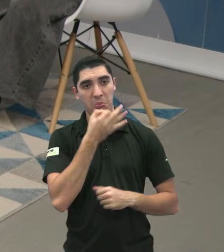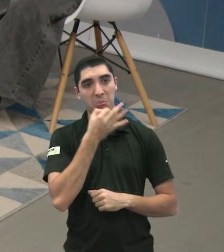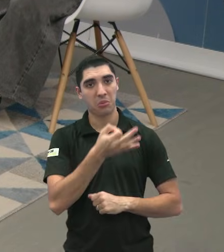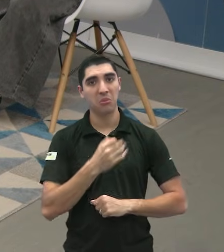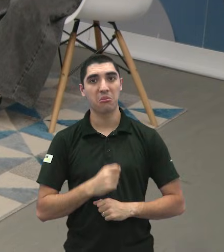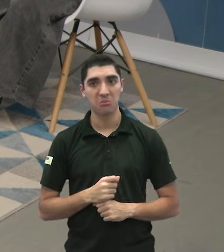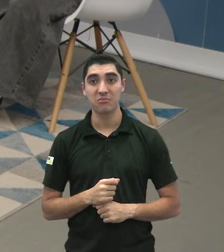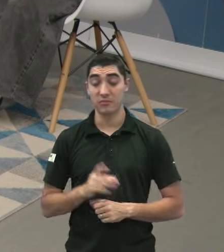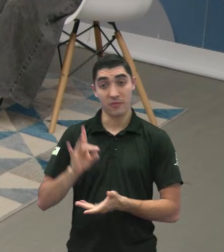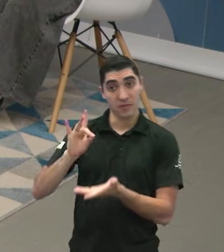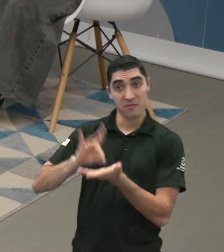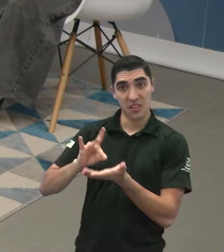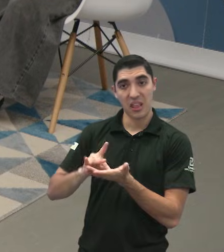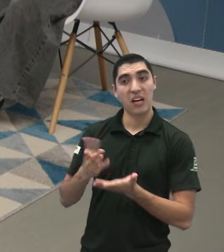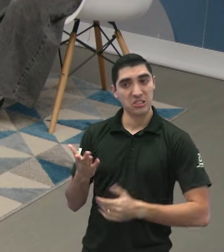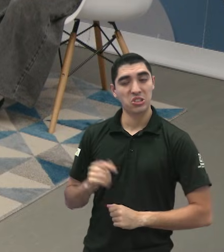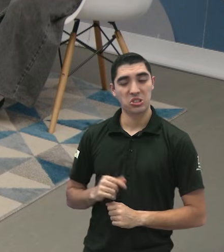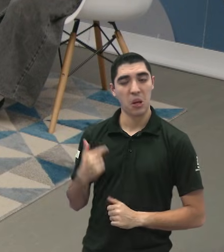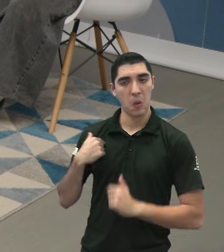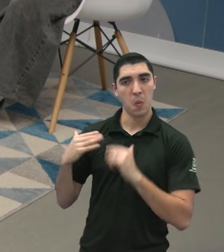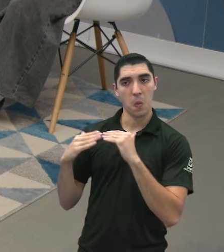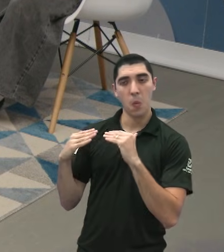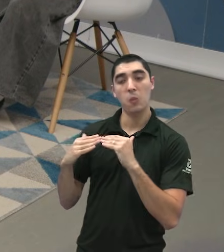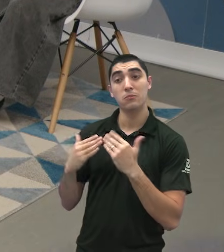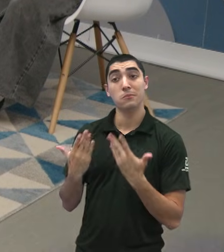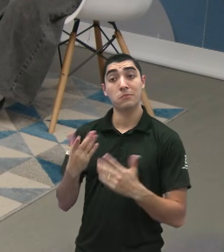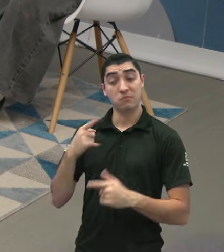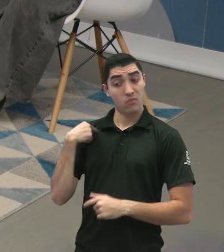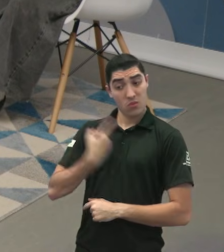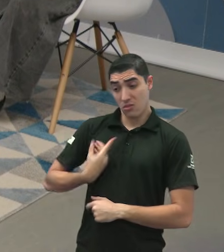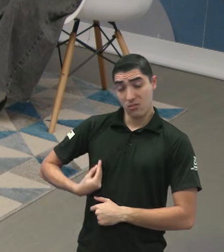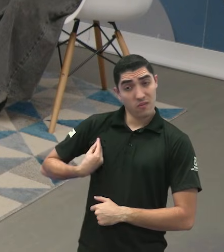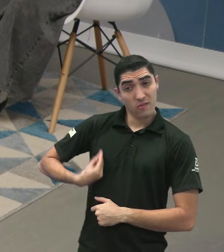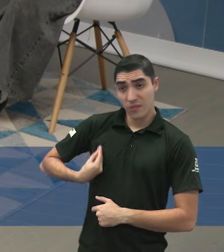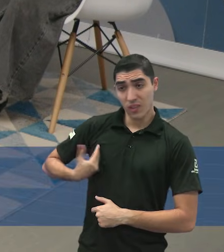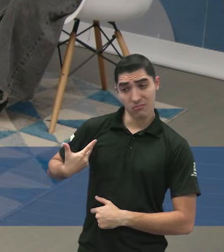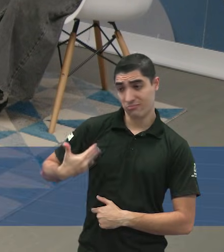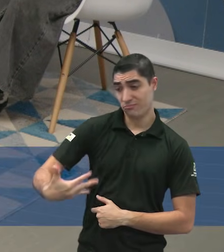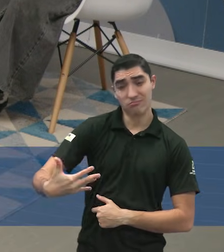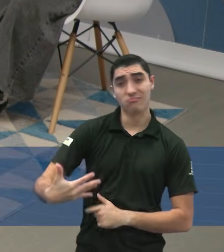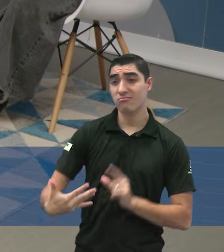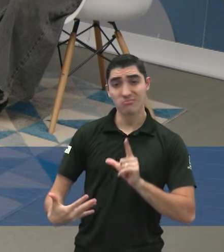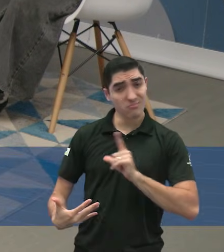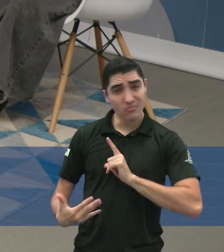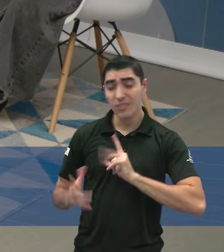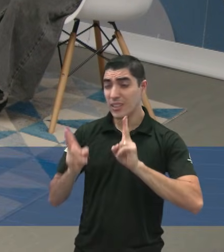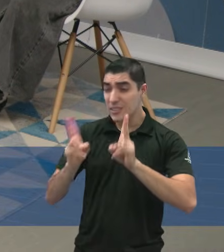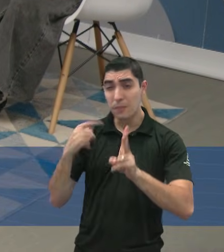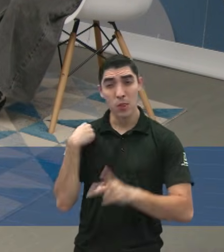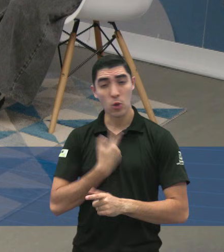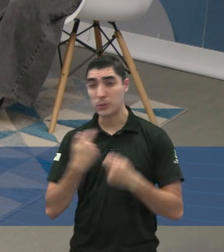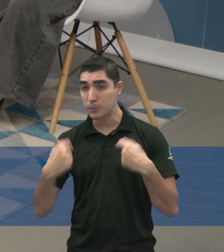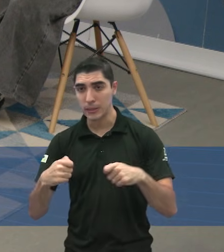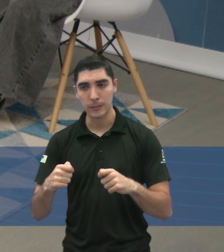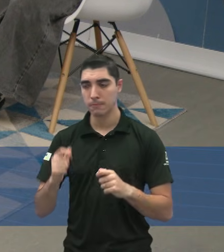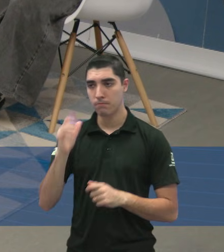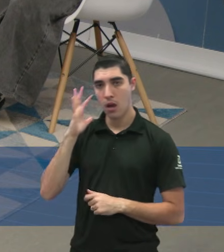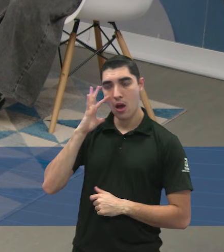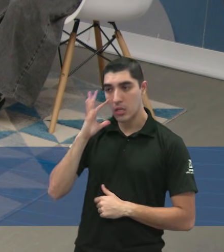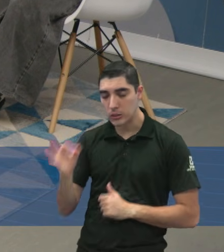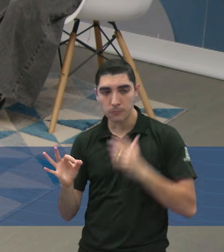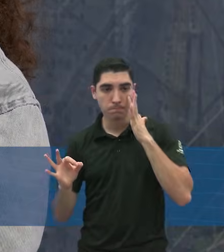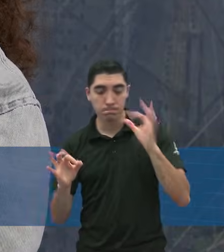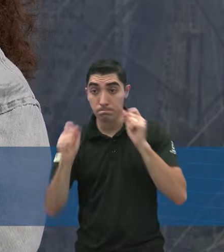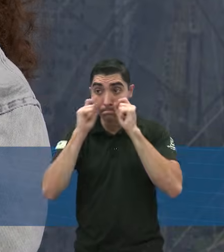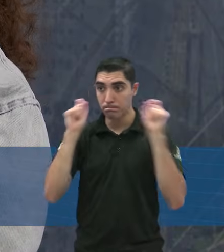opinião, né, Cauane? Com certeza. Na nossa vida em geral, né? Em tudo a gente tem que ser muito político, a gente tem que se